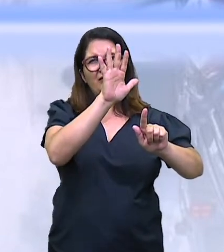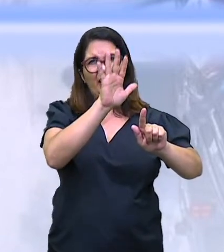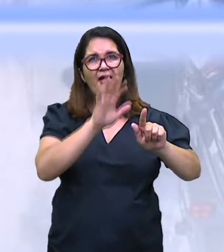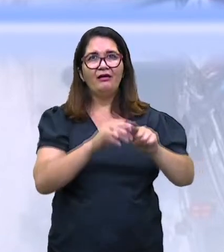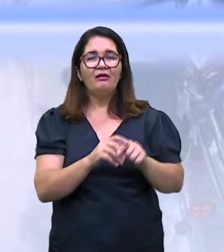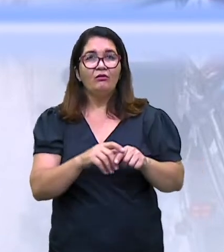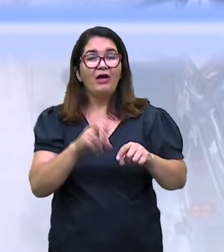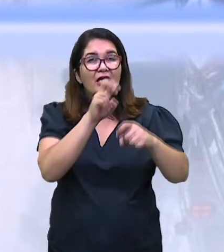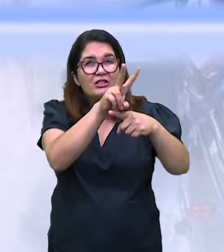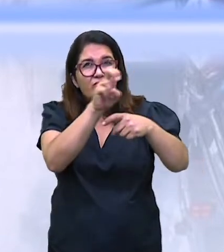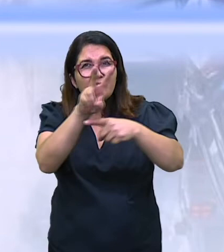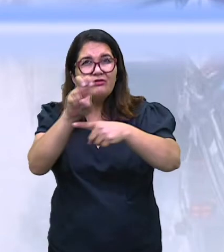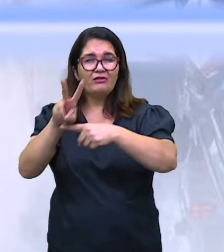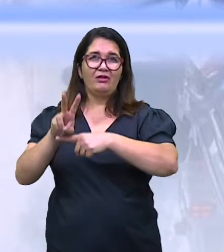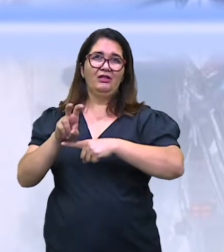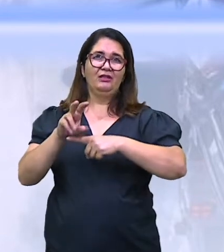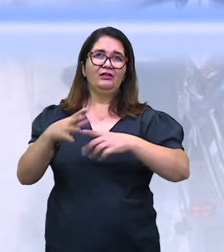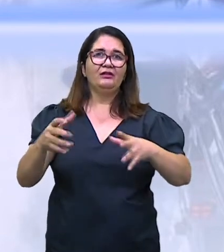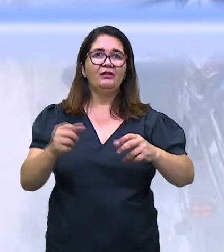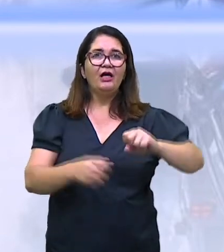O desodorante,